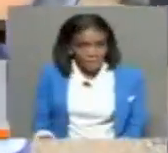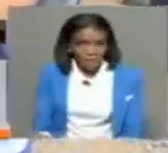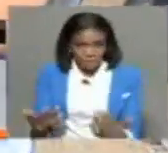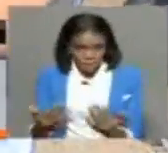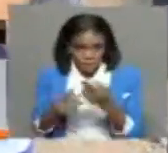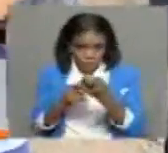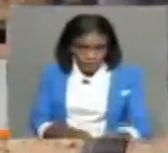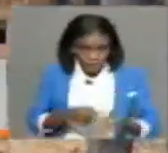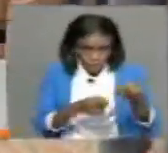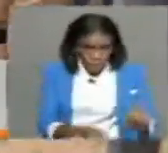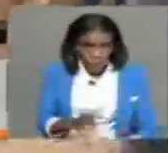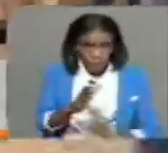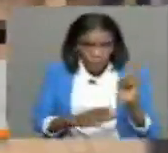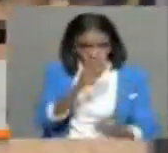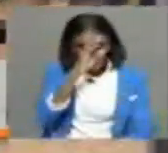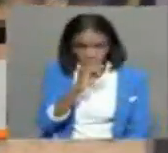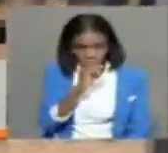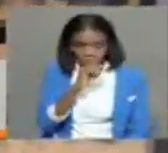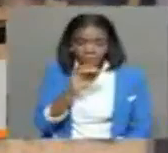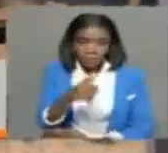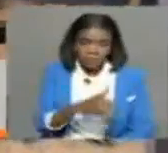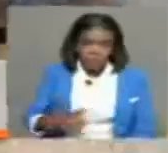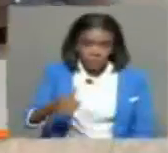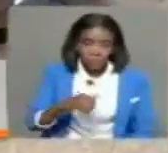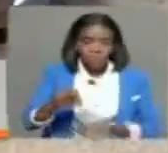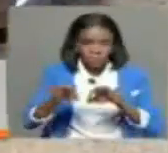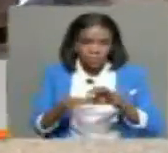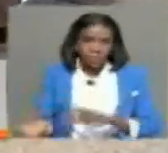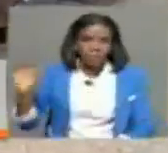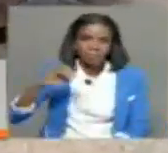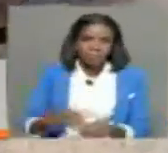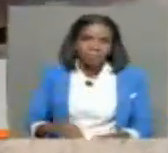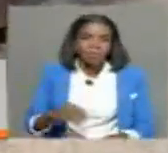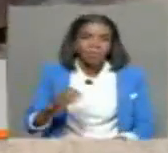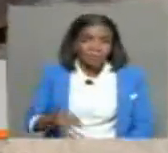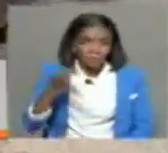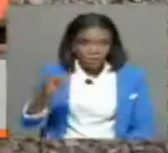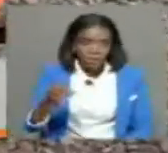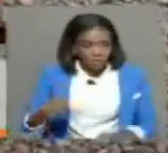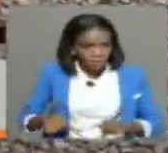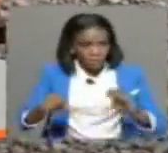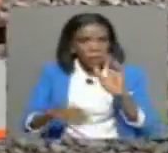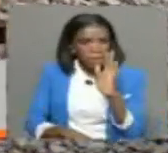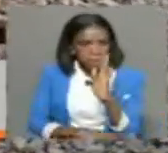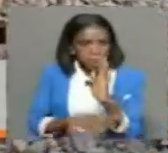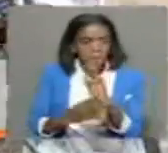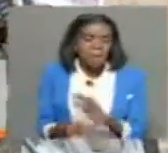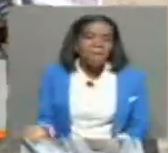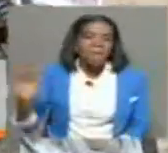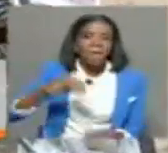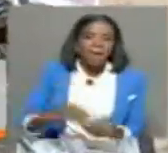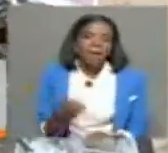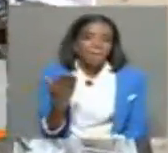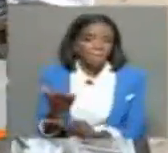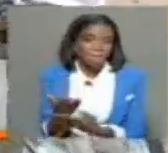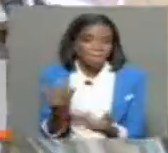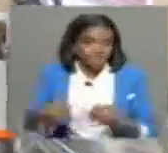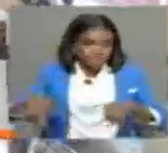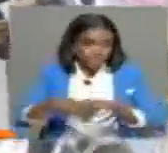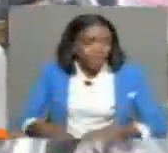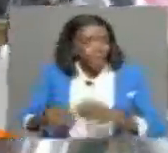Mara Akiosa não deixou de falar dos benefícios que a população terá daqui para frente. Entretanto, pediu